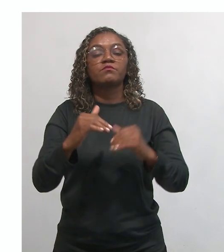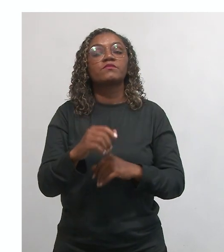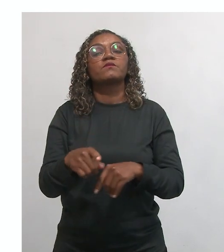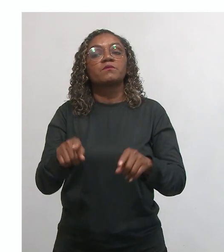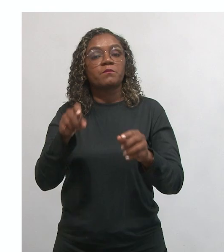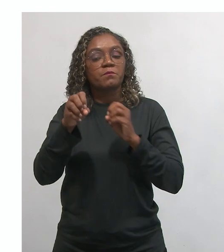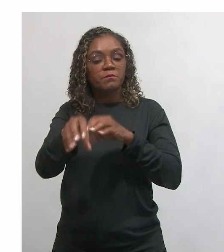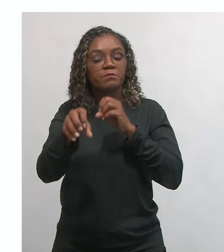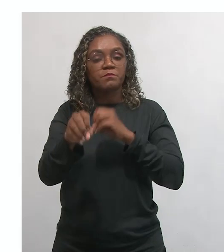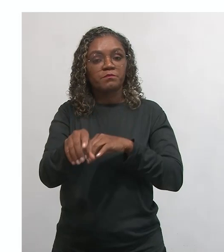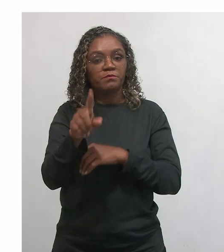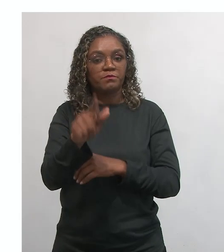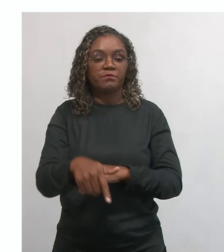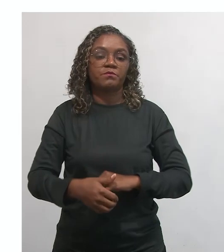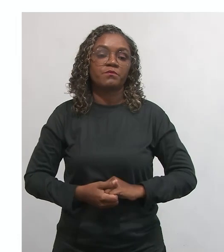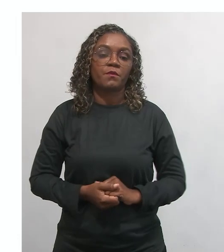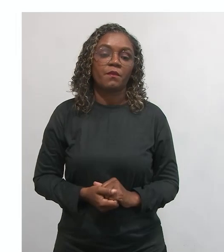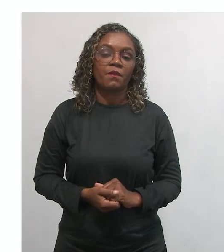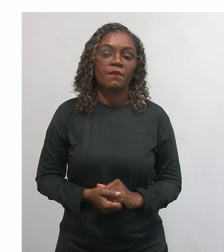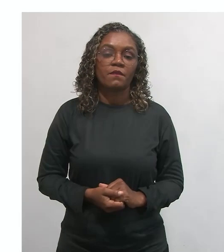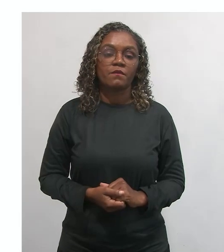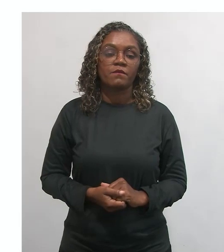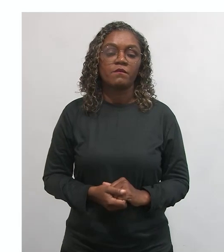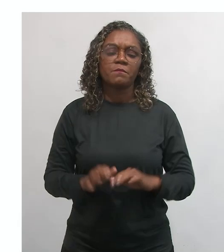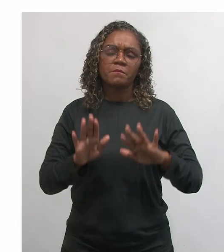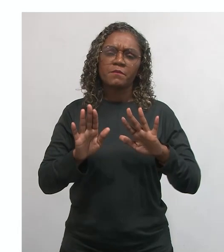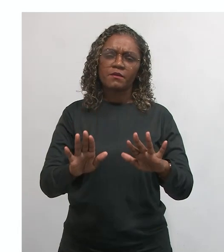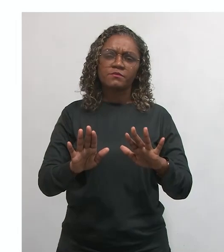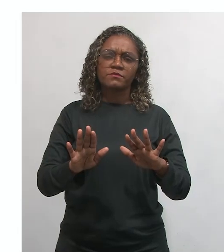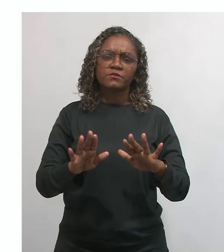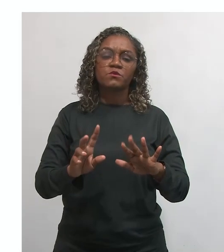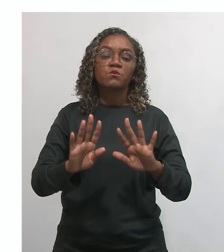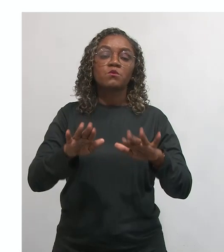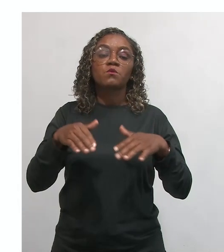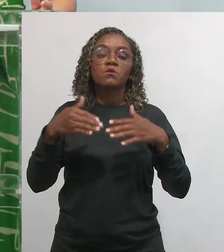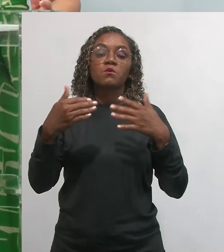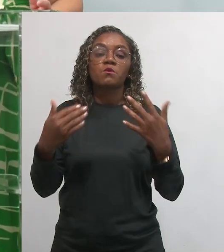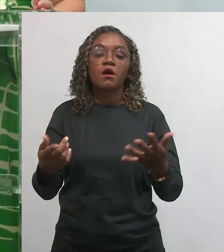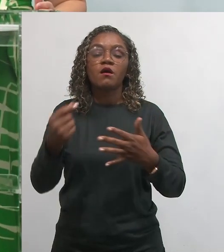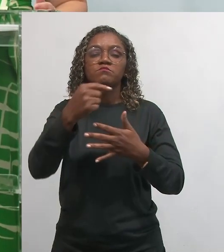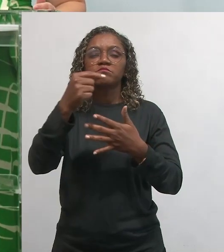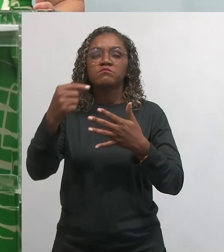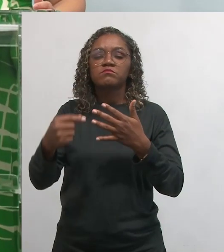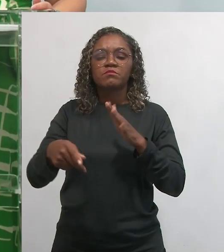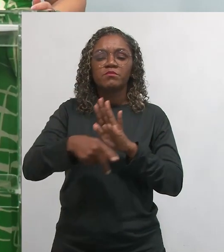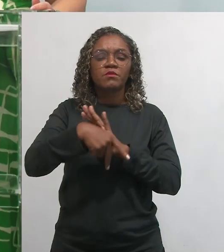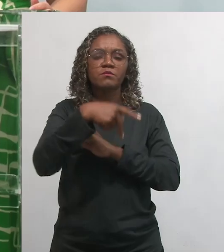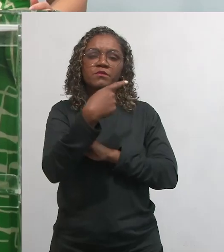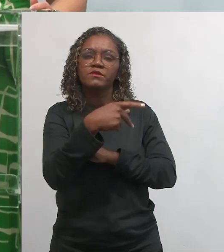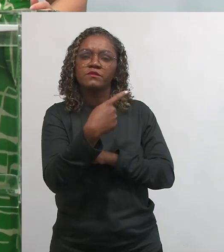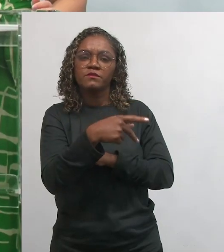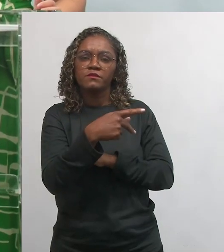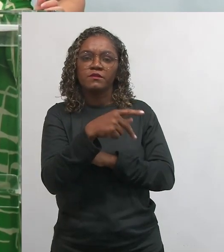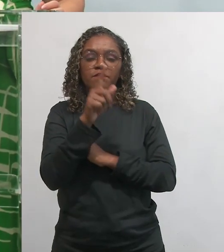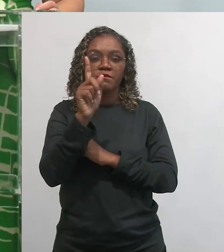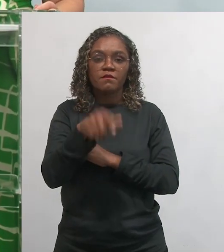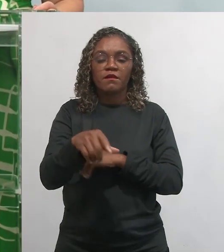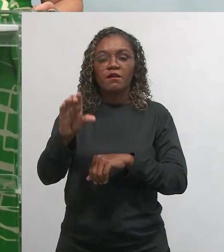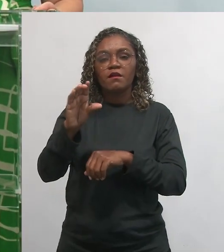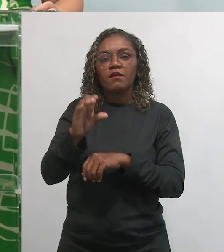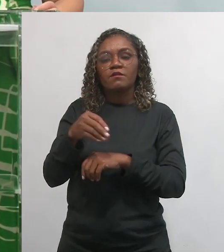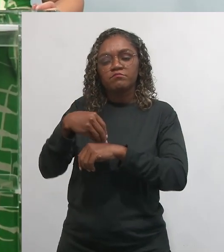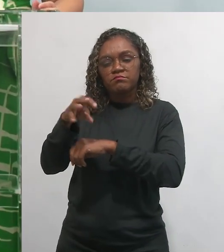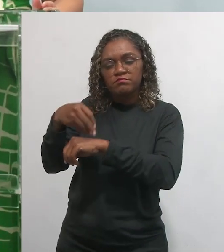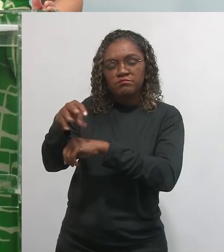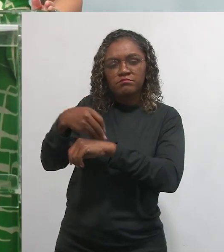ensino. E quanto às atribuições do gestor? São diversas. Ele precisa coordenar a sua